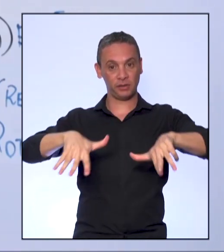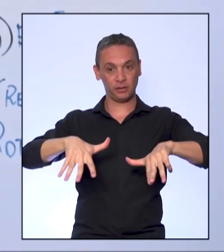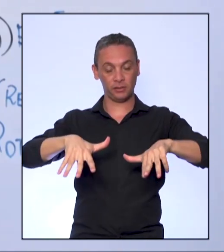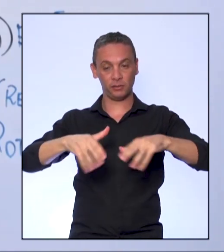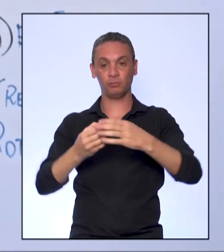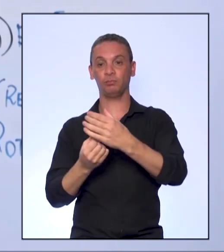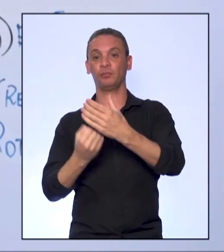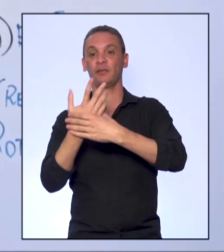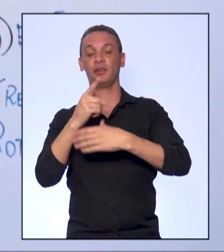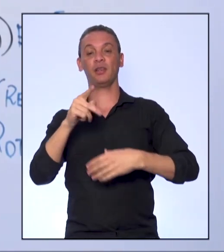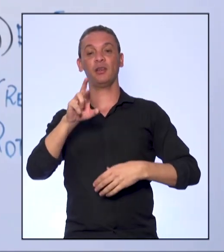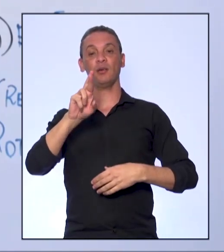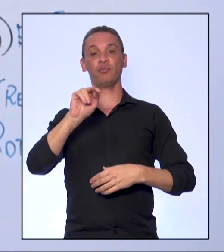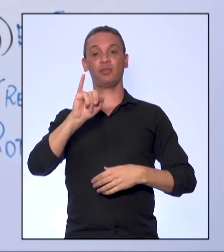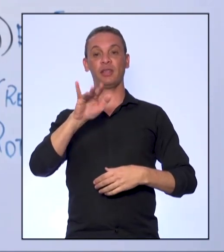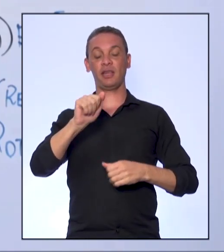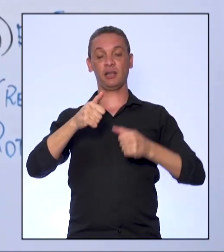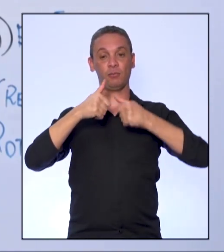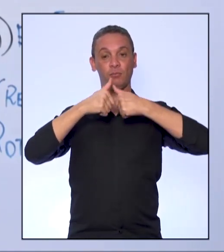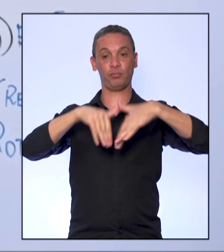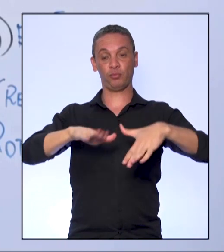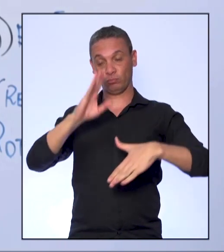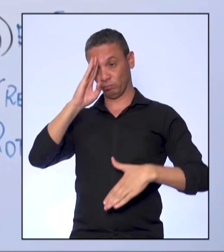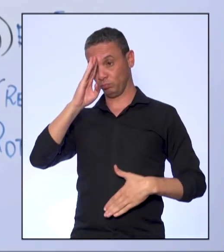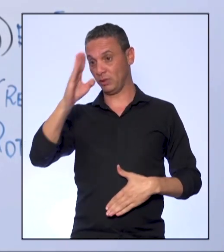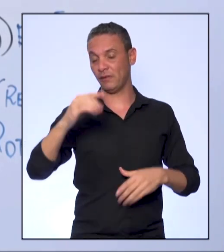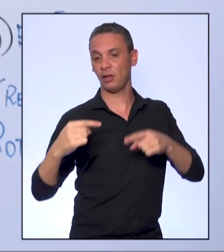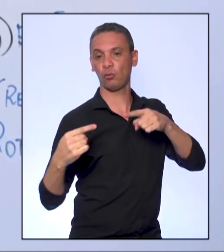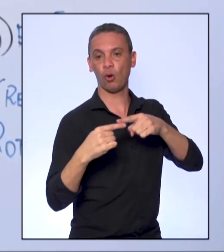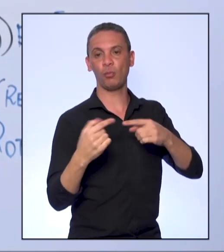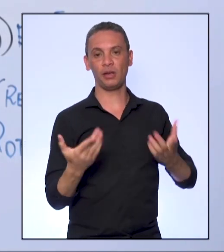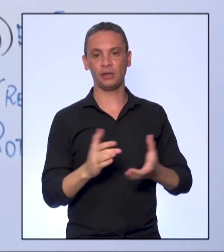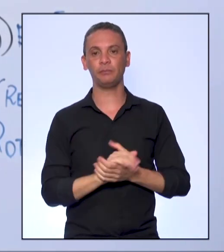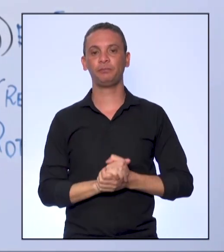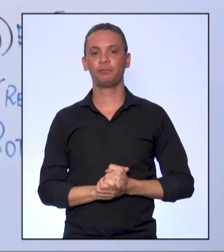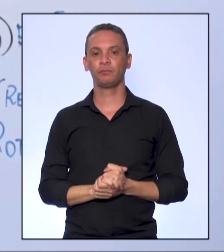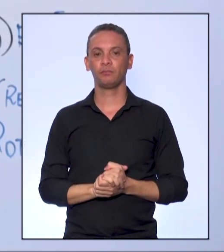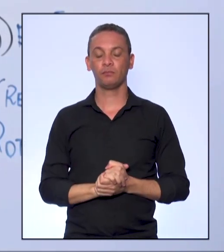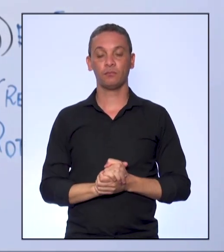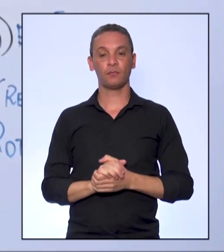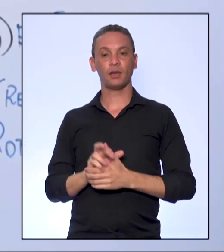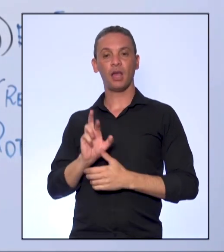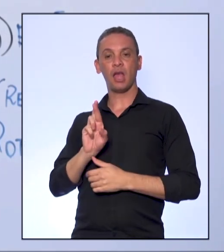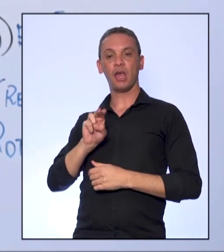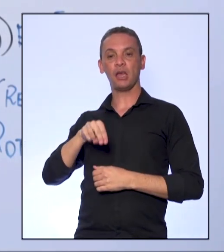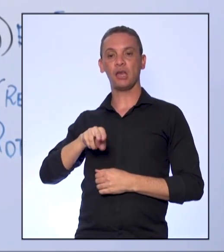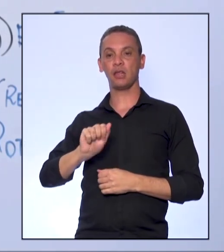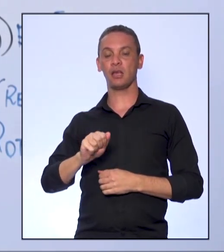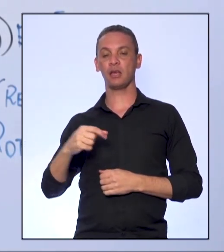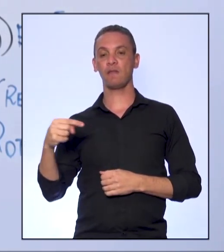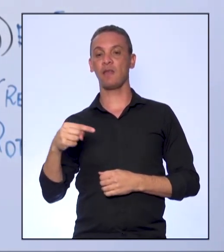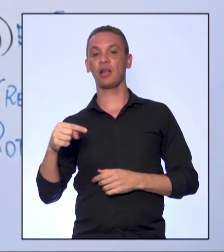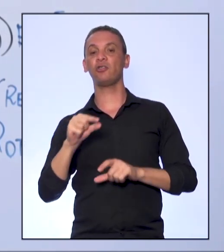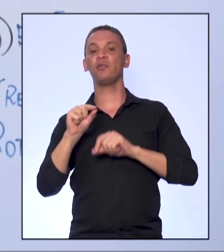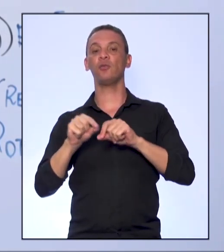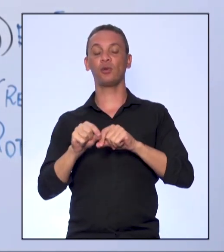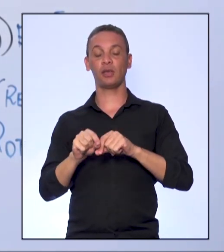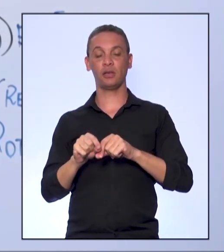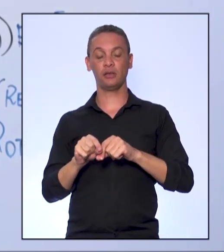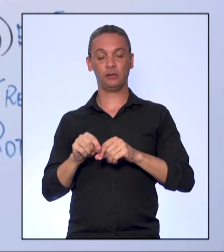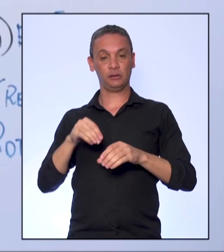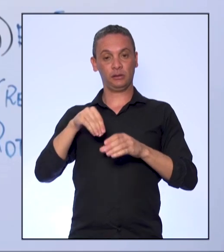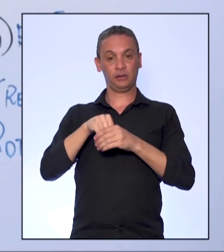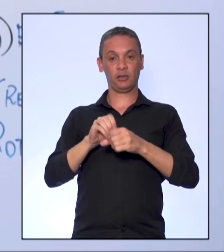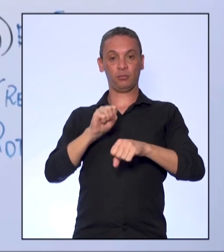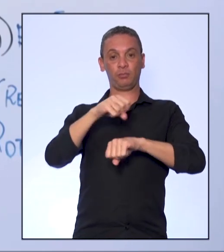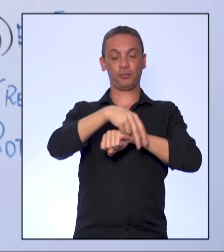produz proteína direto. RNA mensageiro que produz proteína direto, tá? O que é um RNA negativo? É aquele que coloca